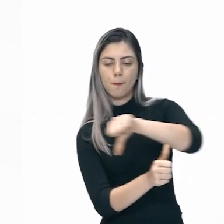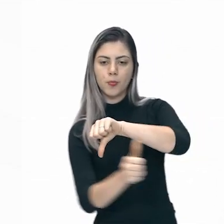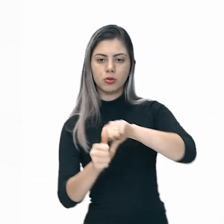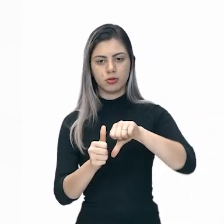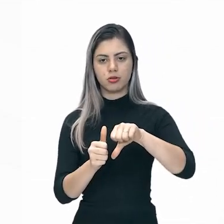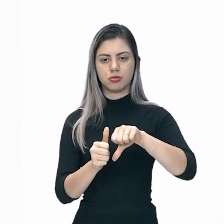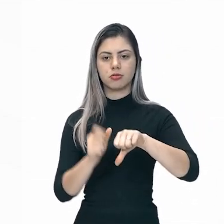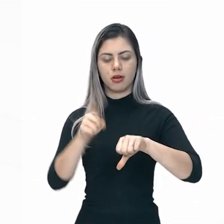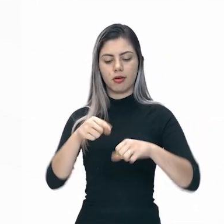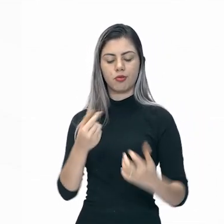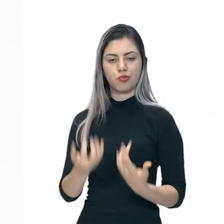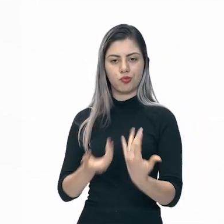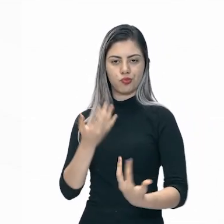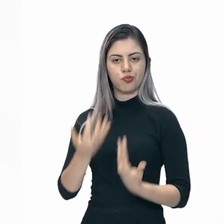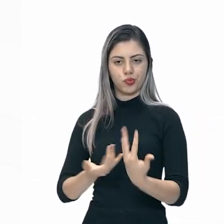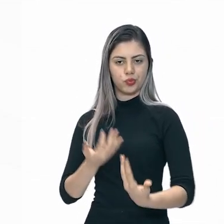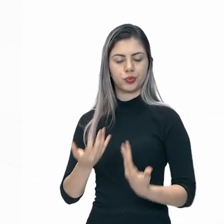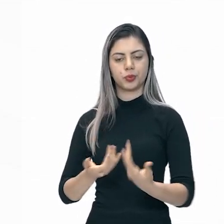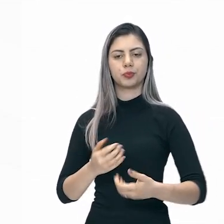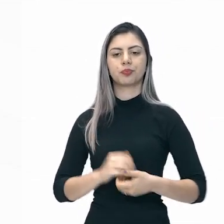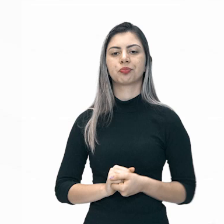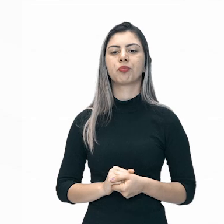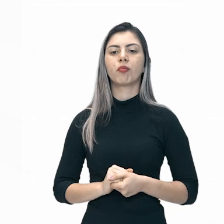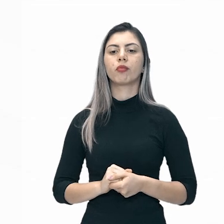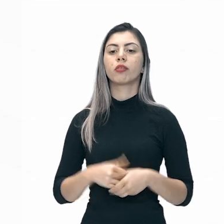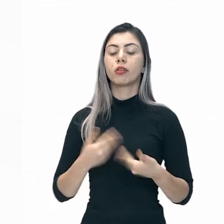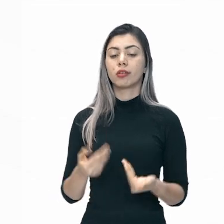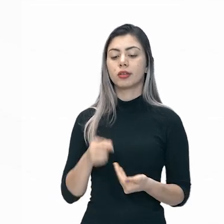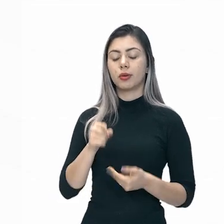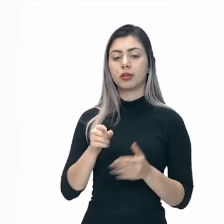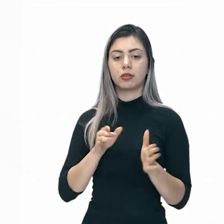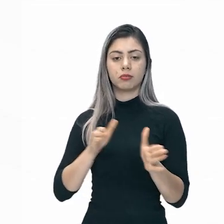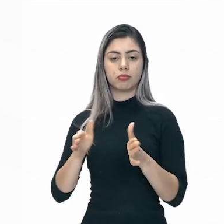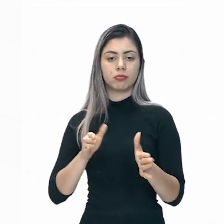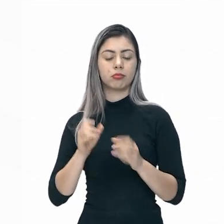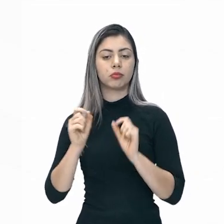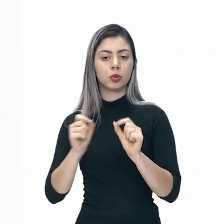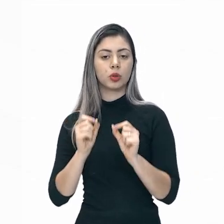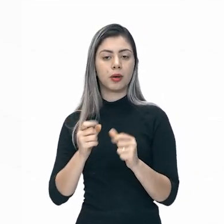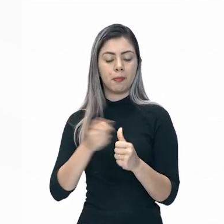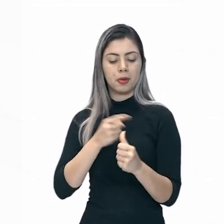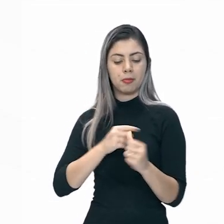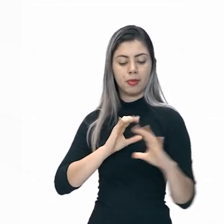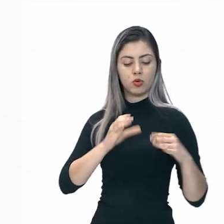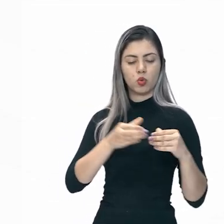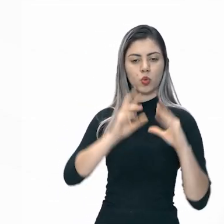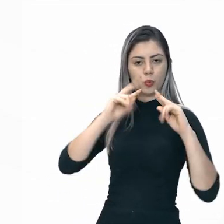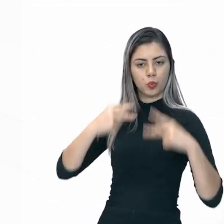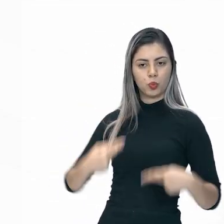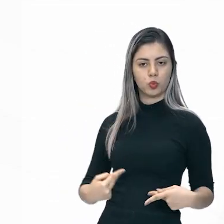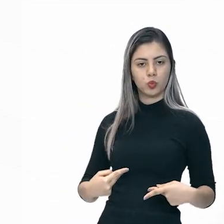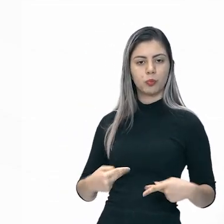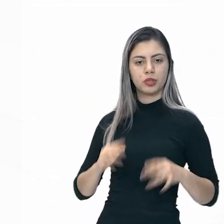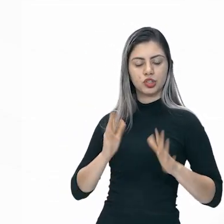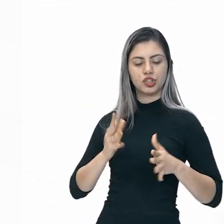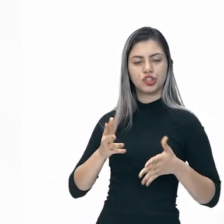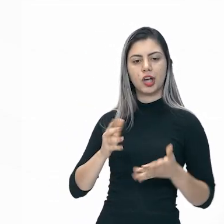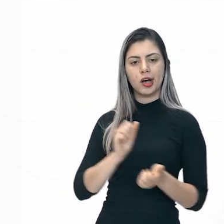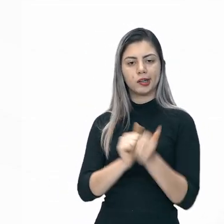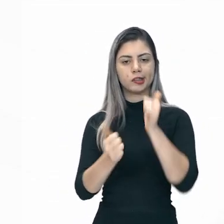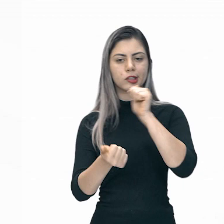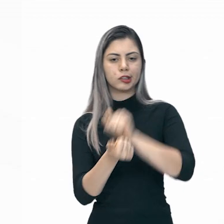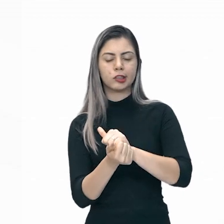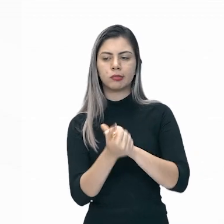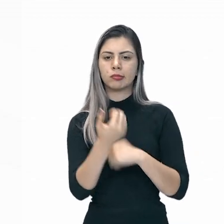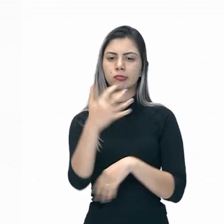Paleolítico para o Neolítico. Logo após o período em que os primeiros grupos humanos se adaptaram ao ambiente em